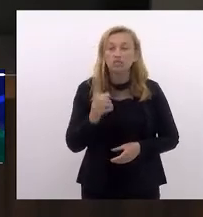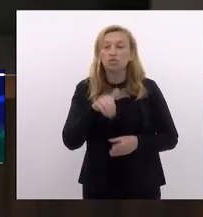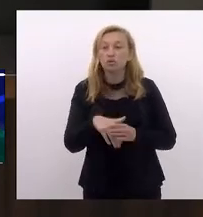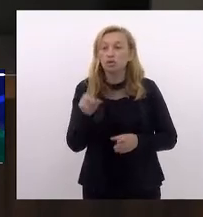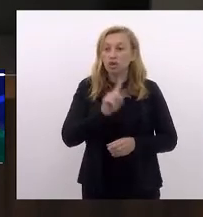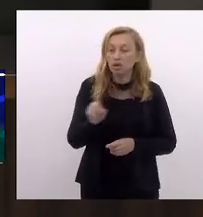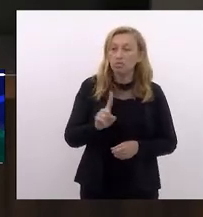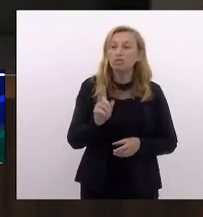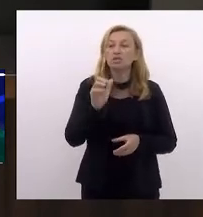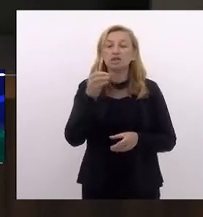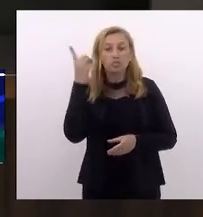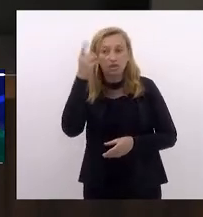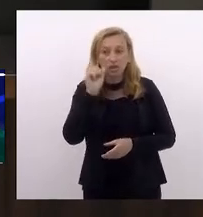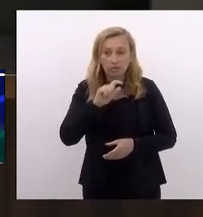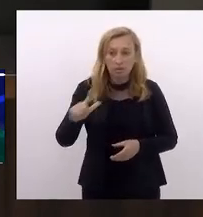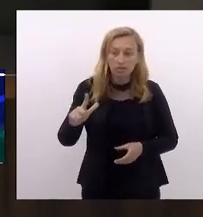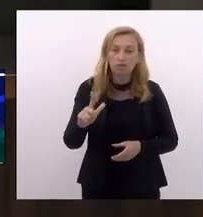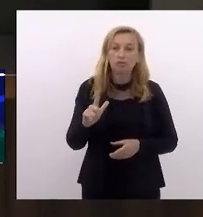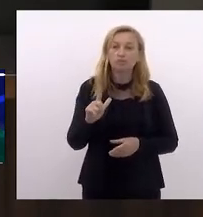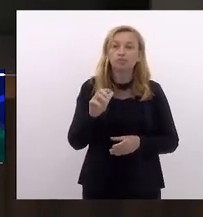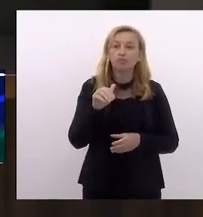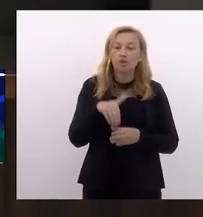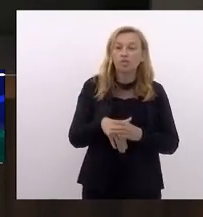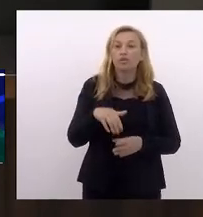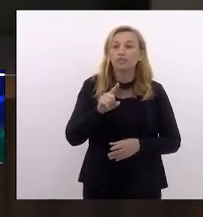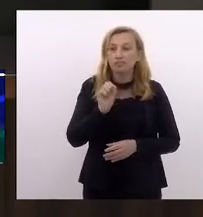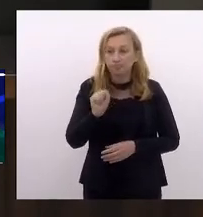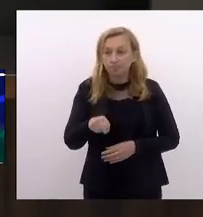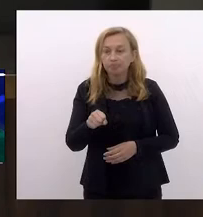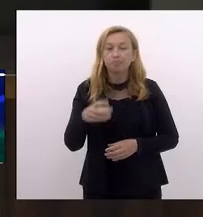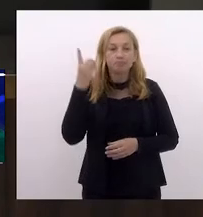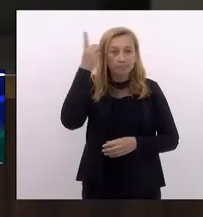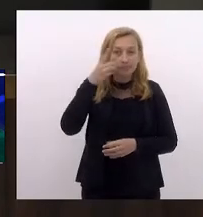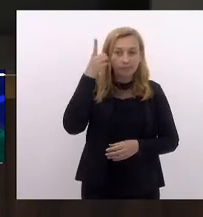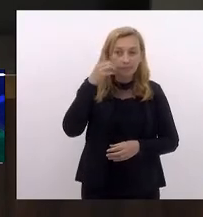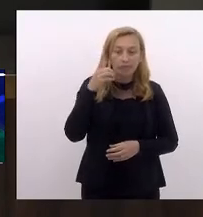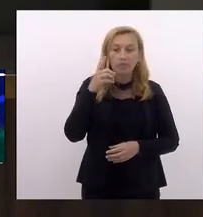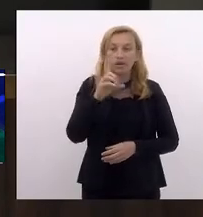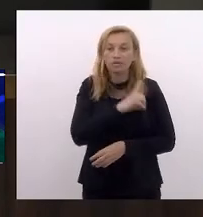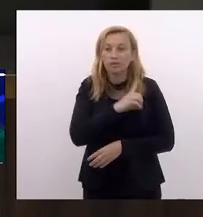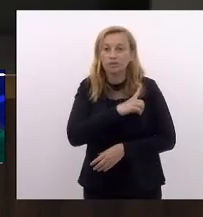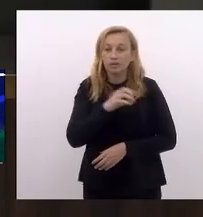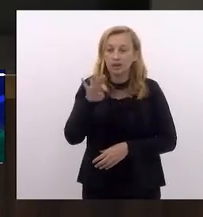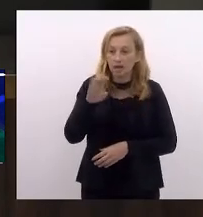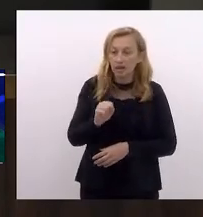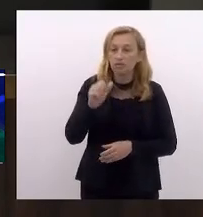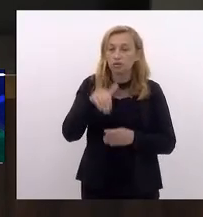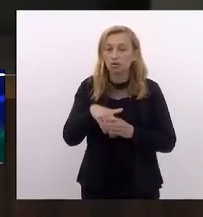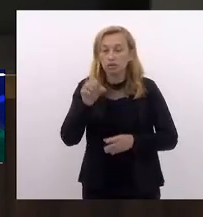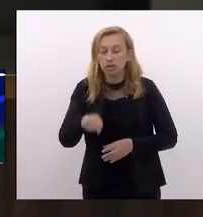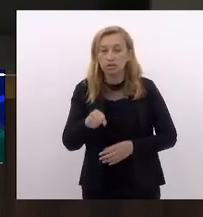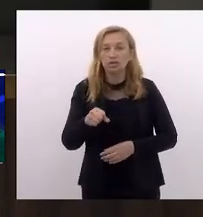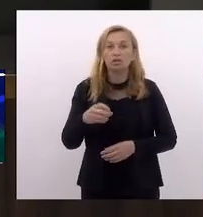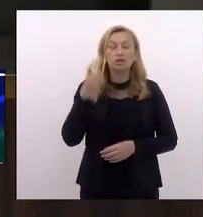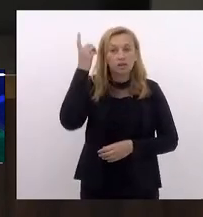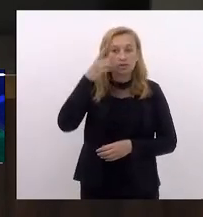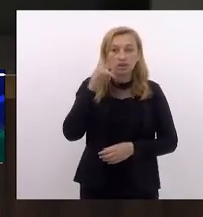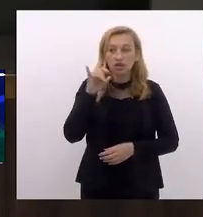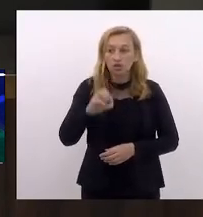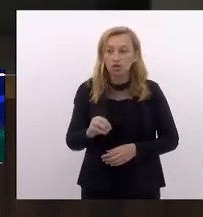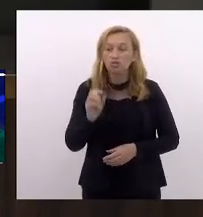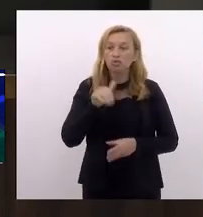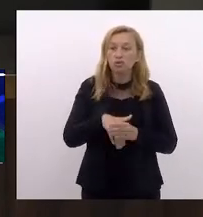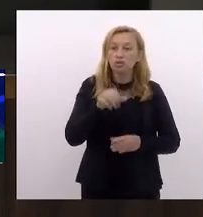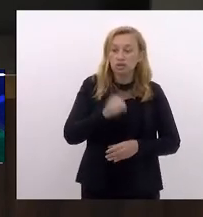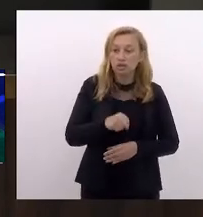Voltou não Deputado danniel librelon botou assim Deputado o delegado Carlos Augusto Voltou sim Deputado Dionísio